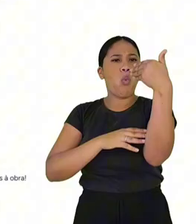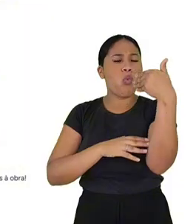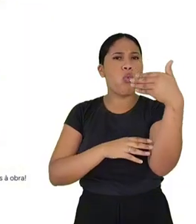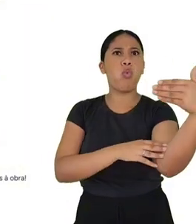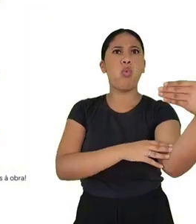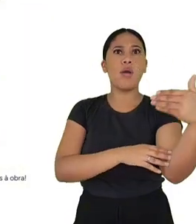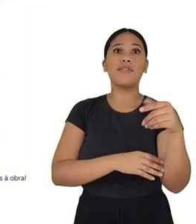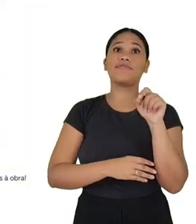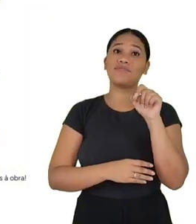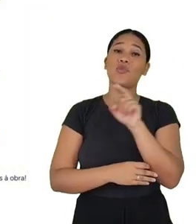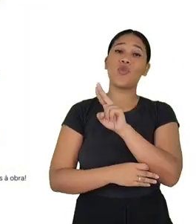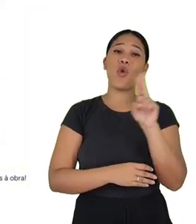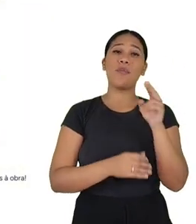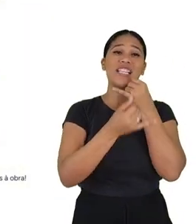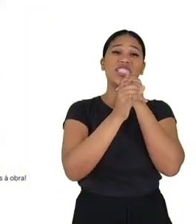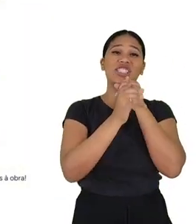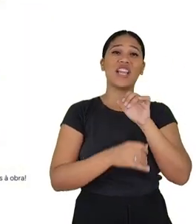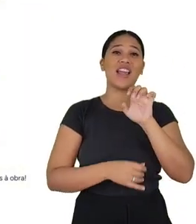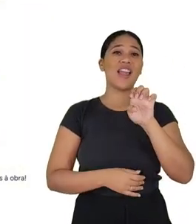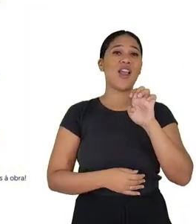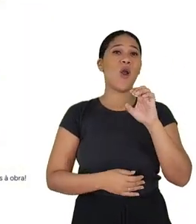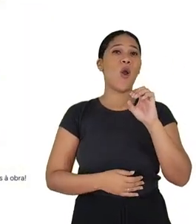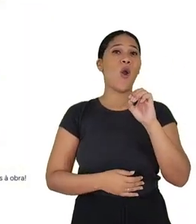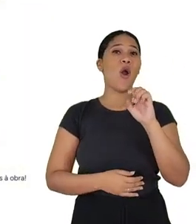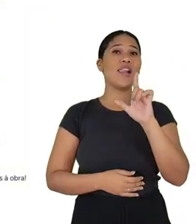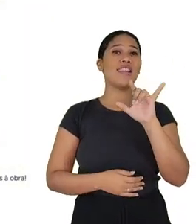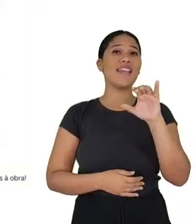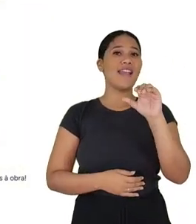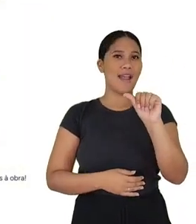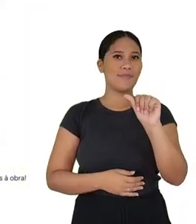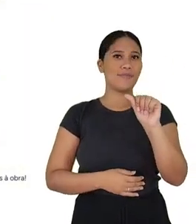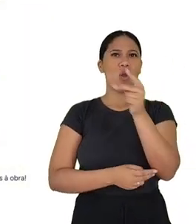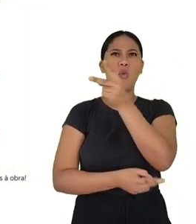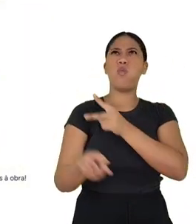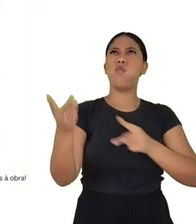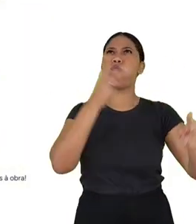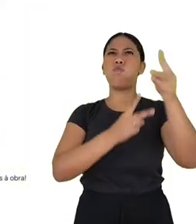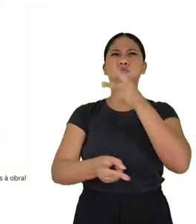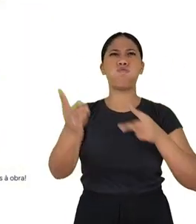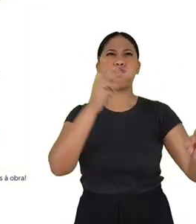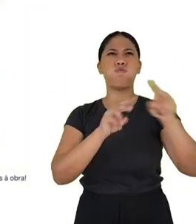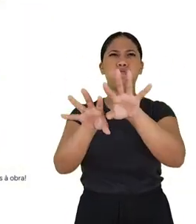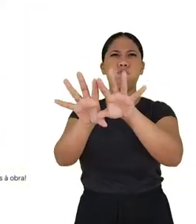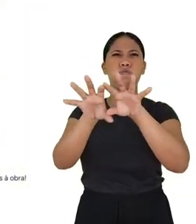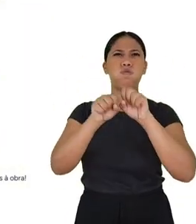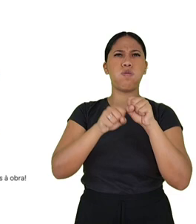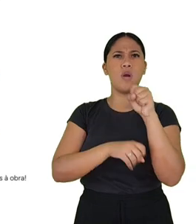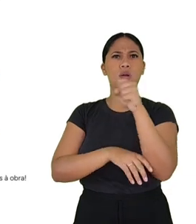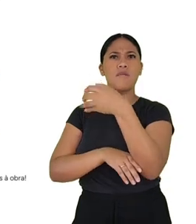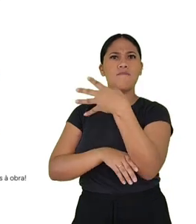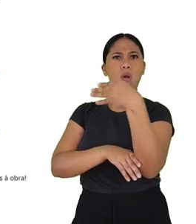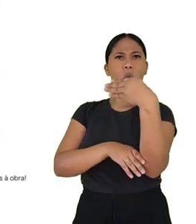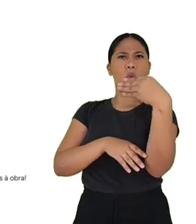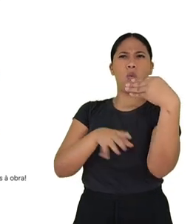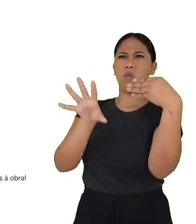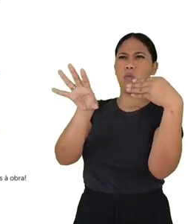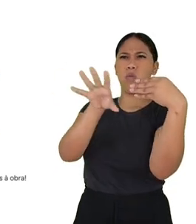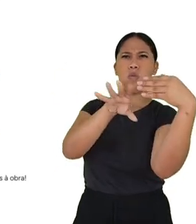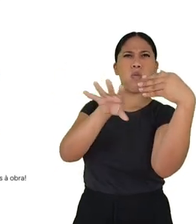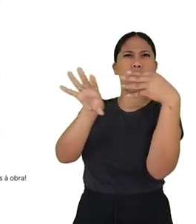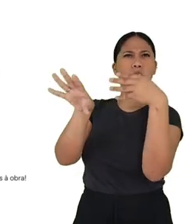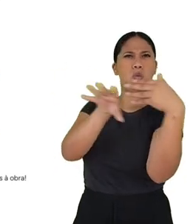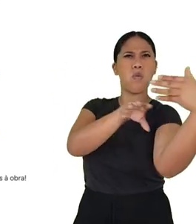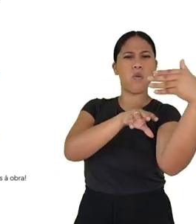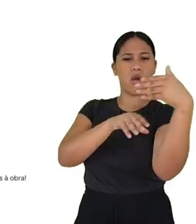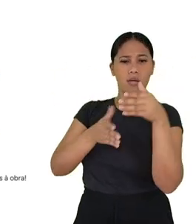ventos, também conhecida como energia eólica. A energia eólica é capturada pelas velas e empurra o barco